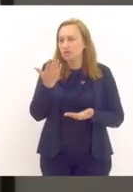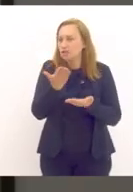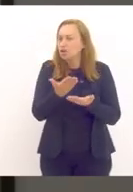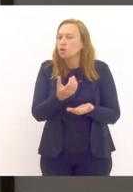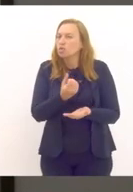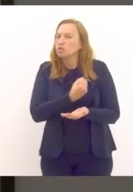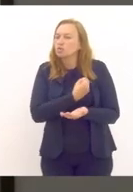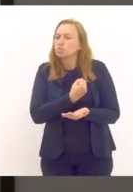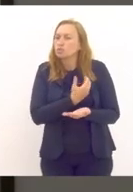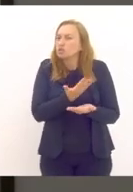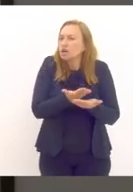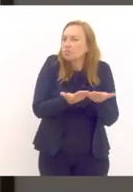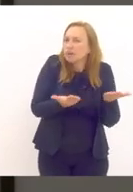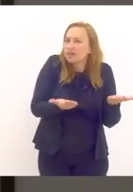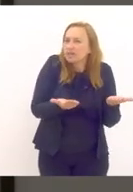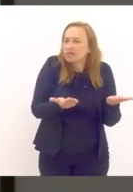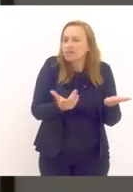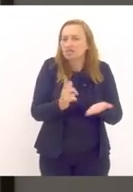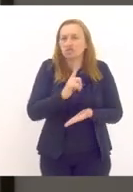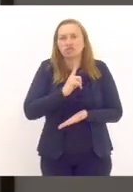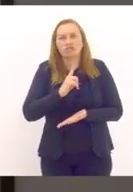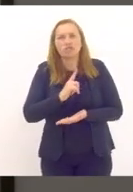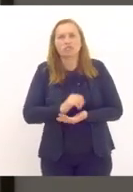nós tivemos